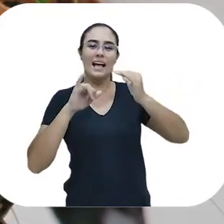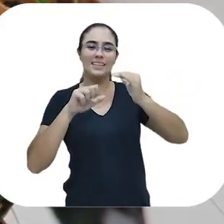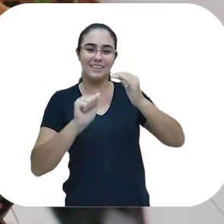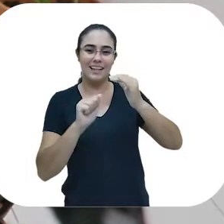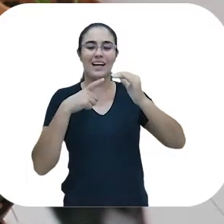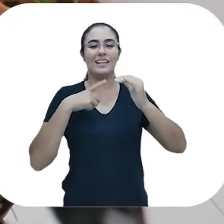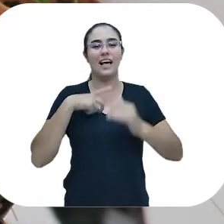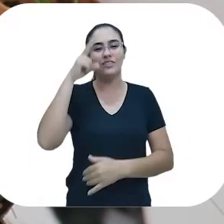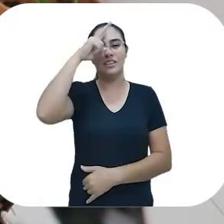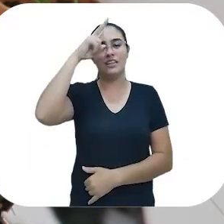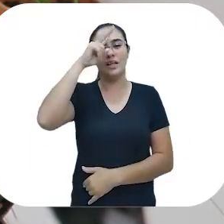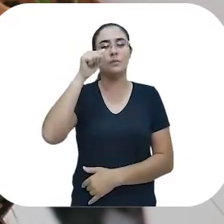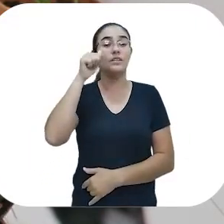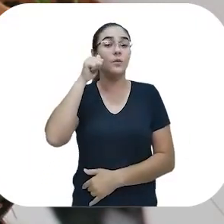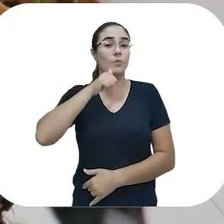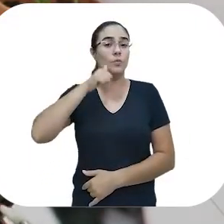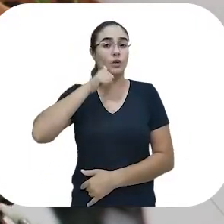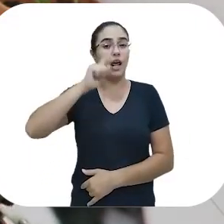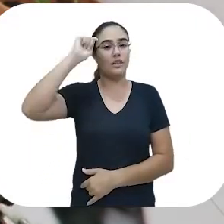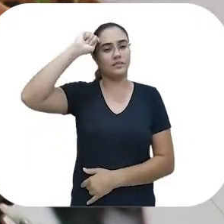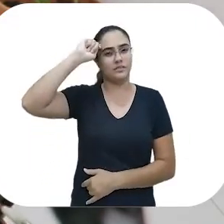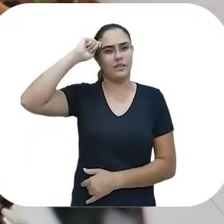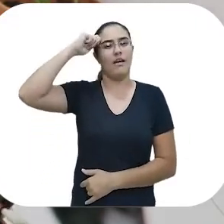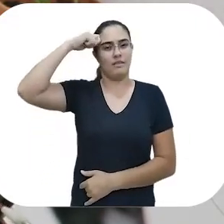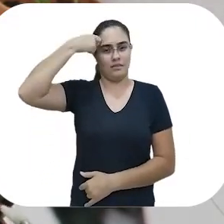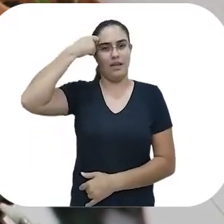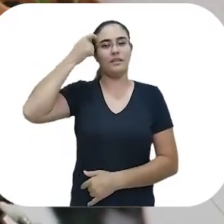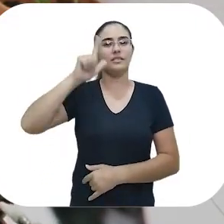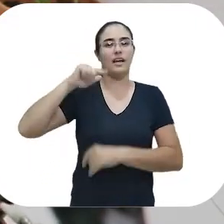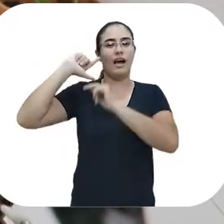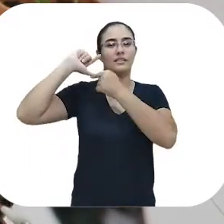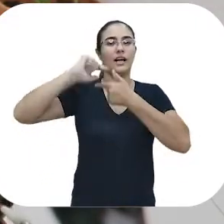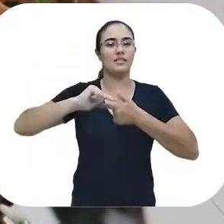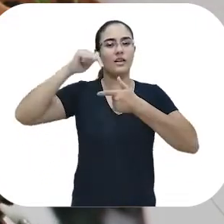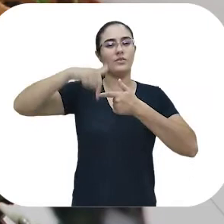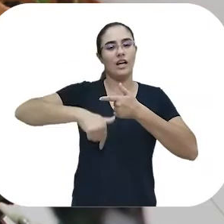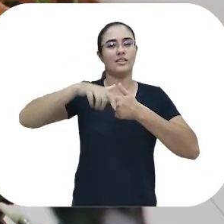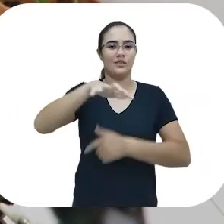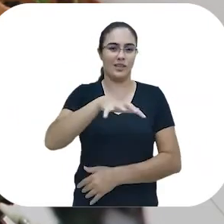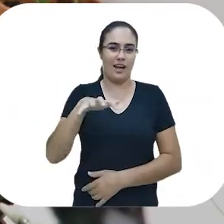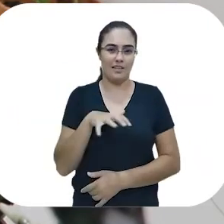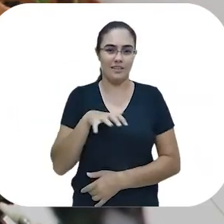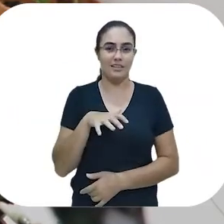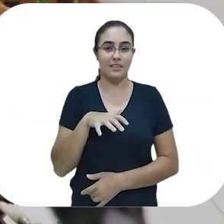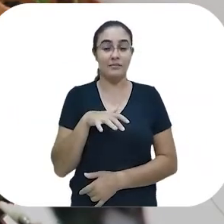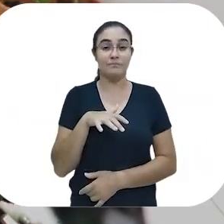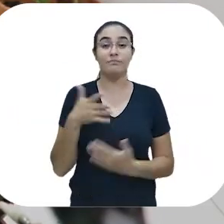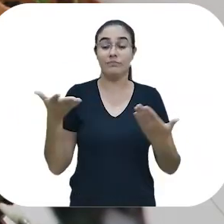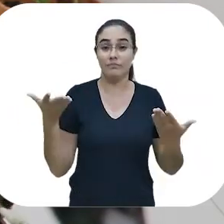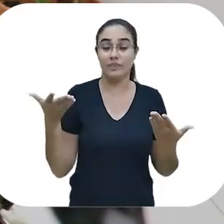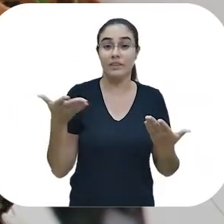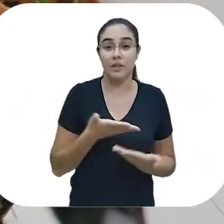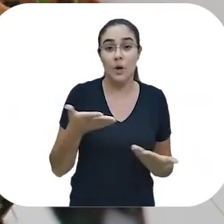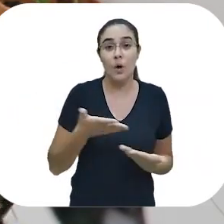e indígenas da tradição aqui da região do Cariri. E atualmente venho